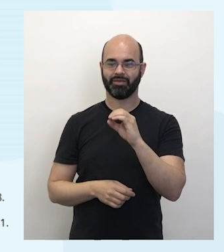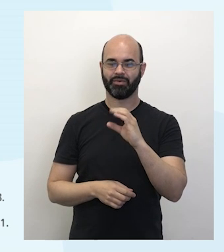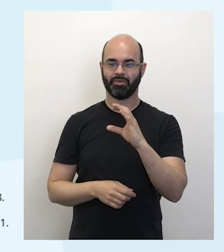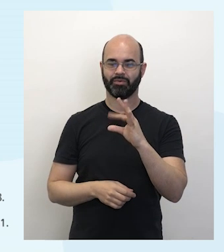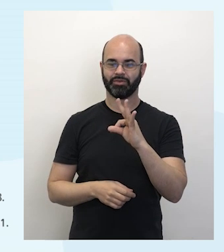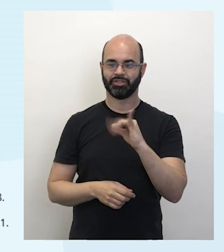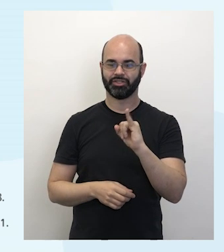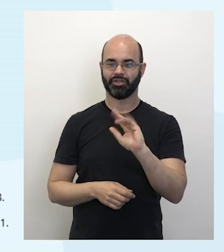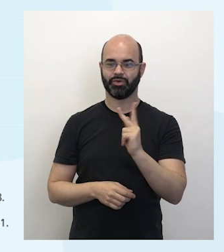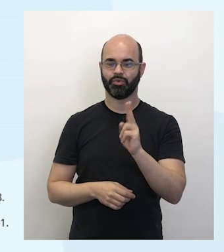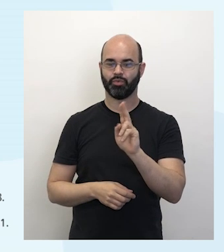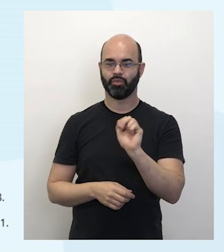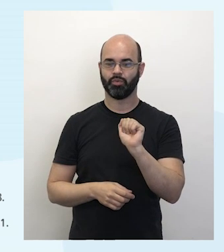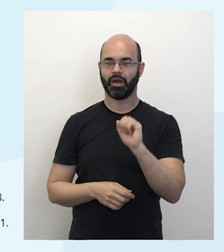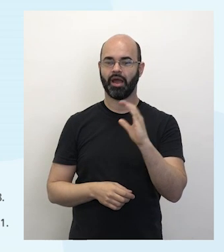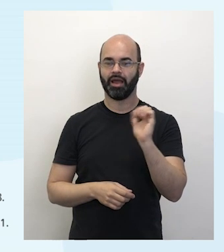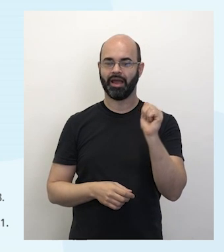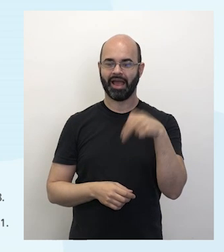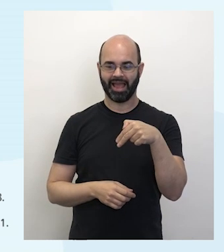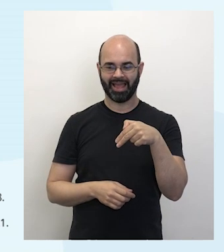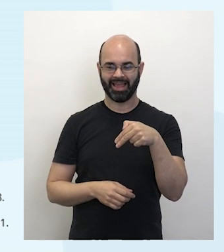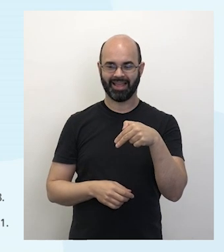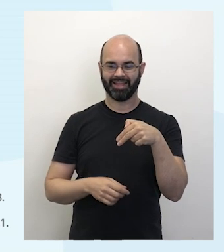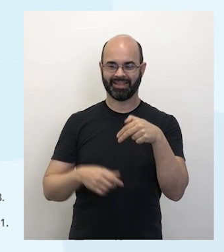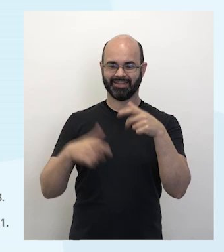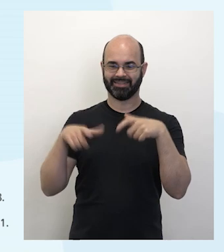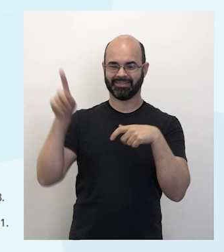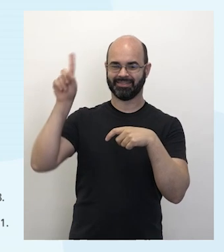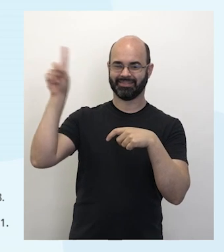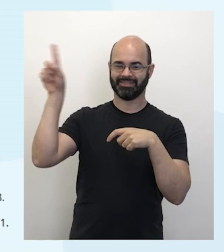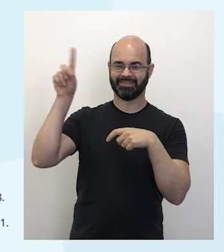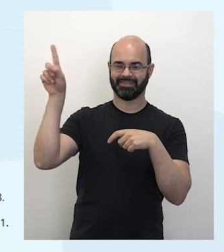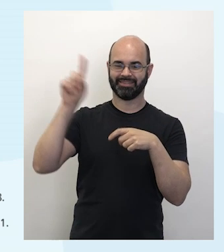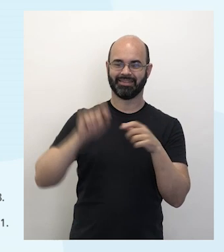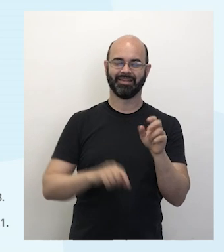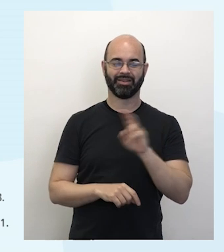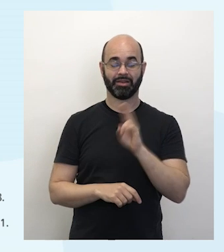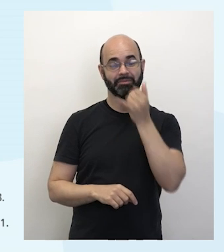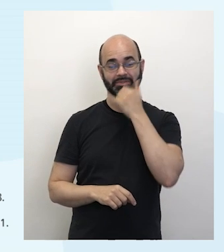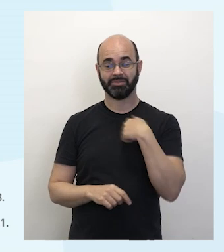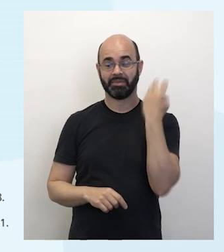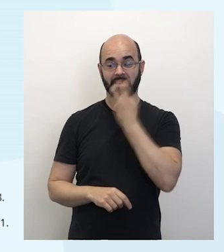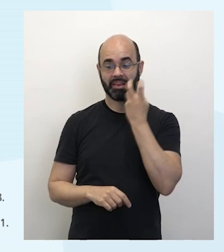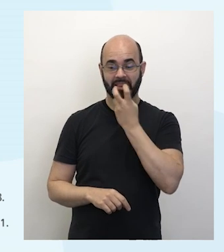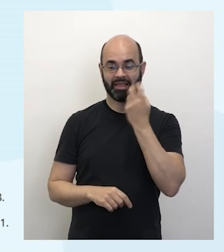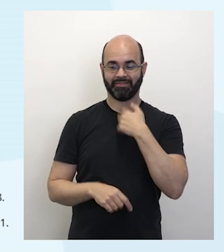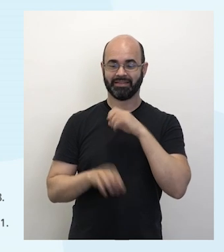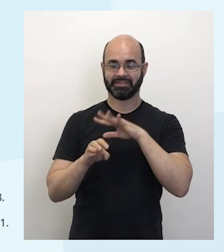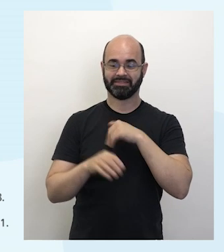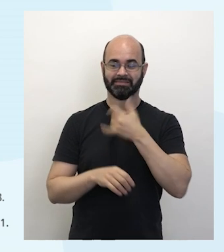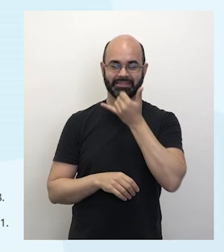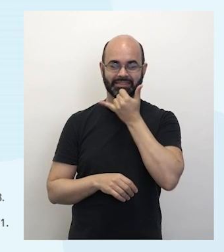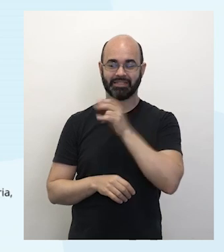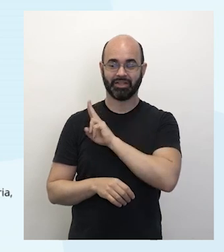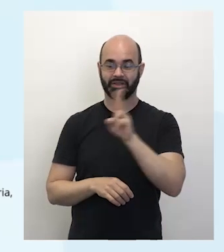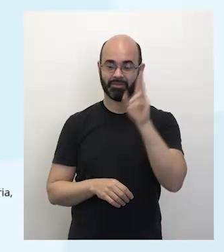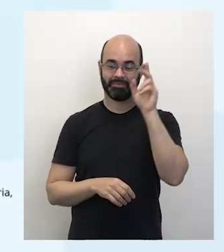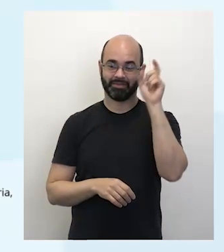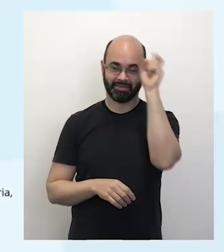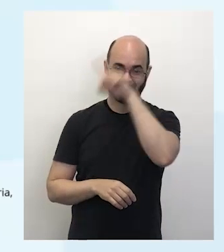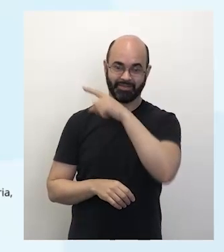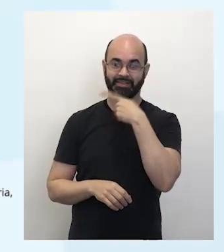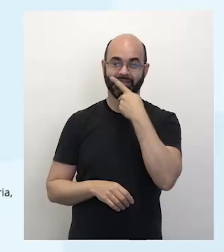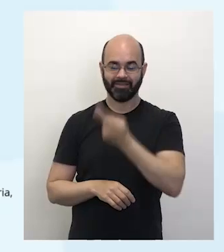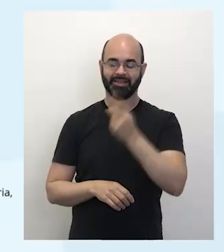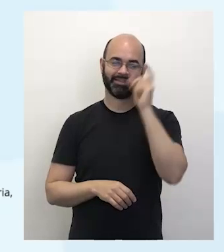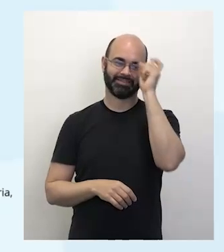Nossa, é muito difícil. Teotihuacan. Ah, não. Eu sempre passo vergonha quando eu vou dar essas aulas. Eu passaria também, com certeza. E aí,